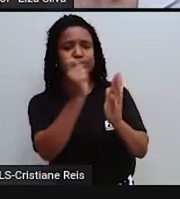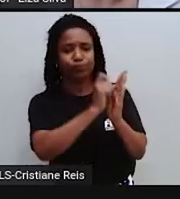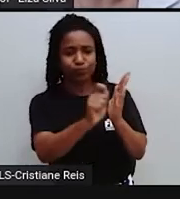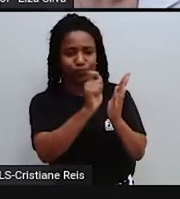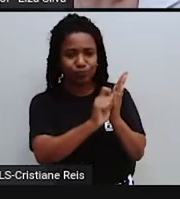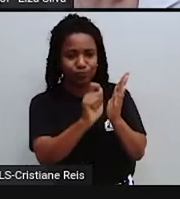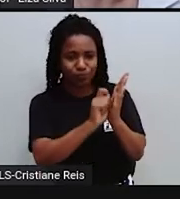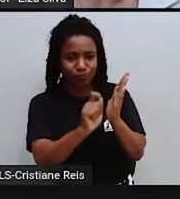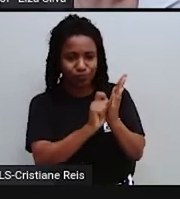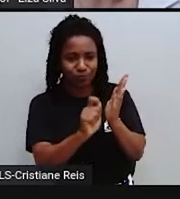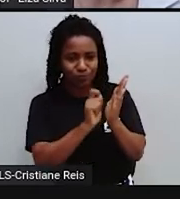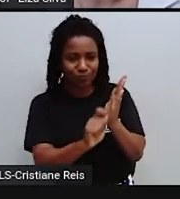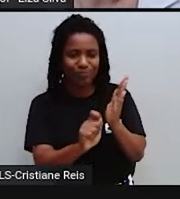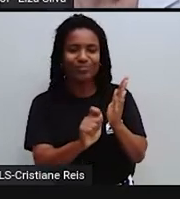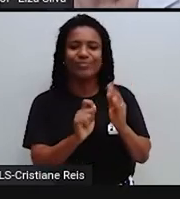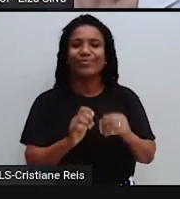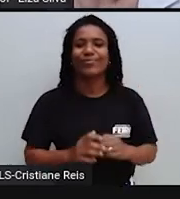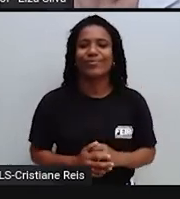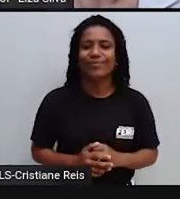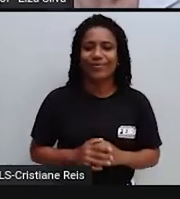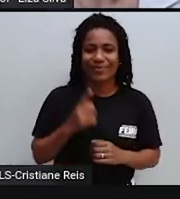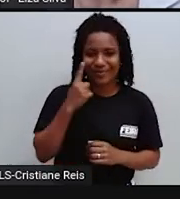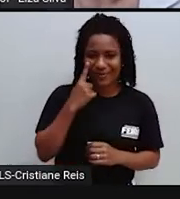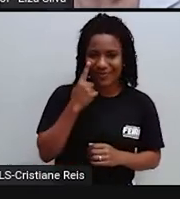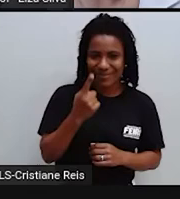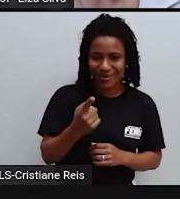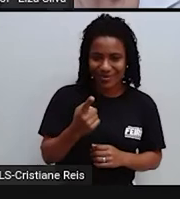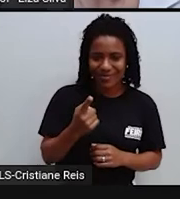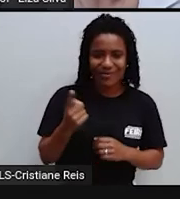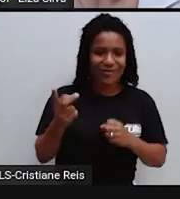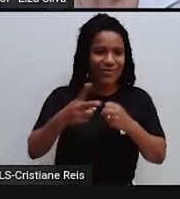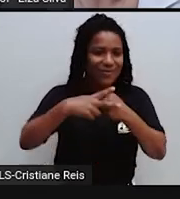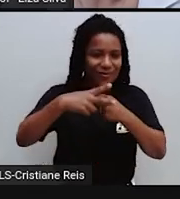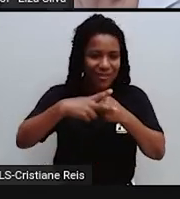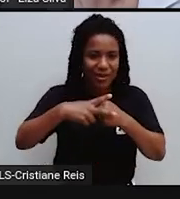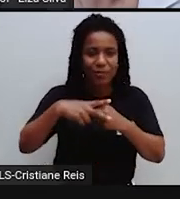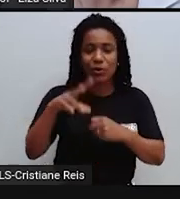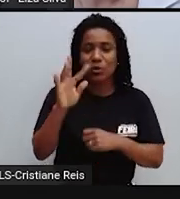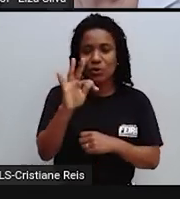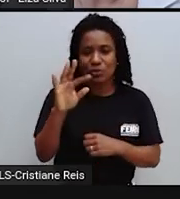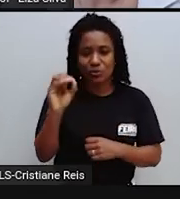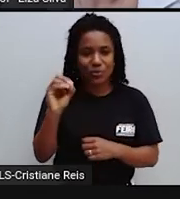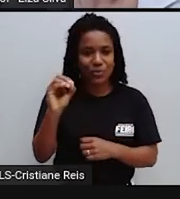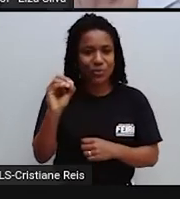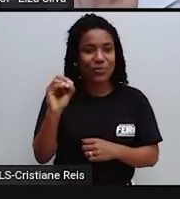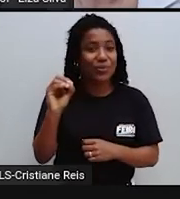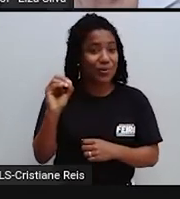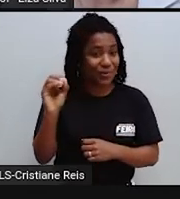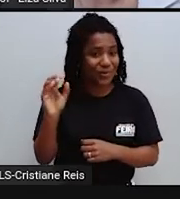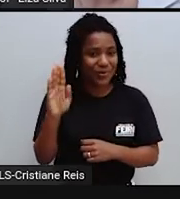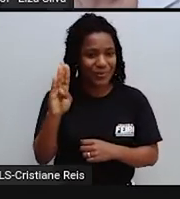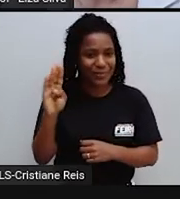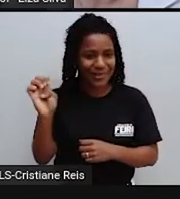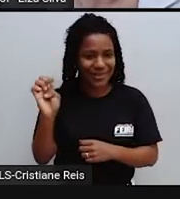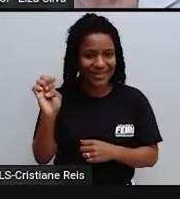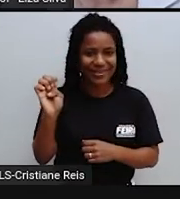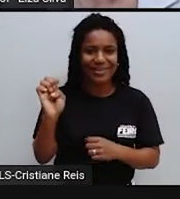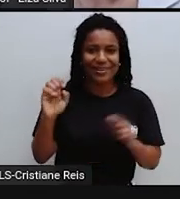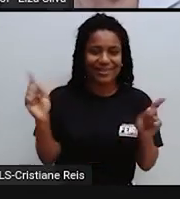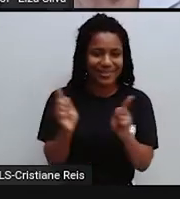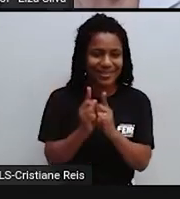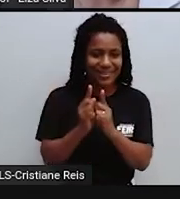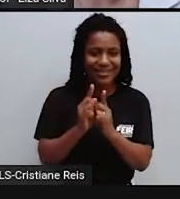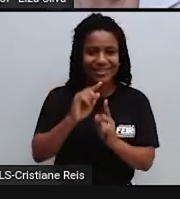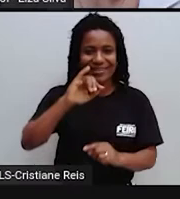gente constrói essa estrutura. Olha aqui o verbo to be, na forma contrata, o verbo escrever e